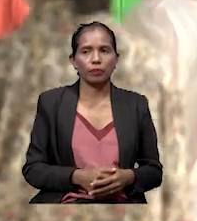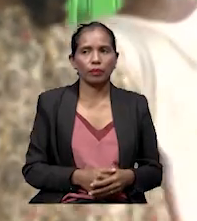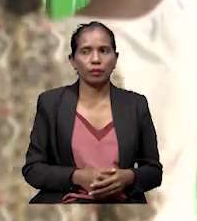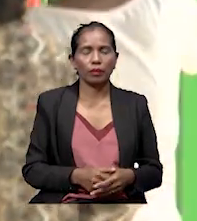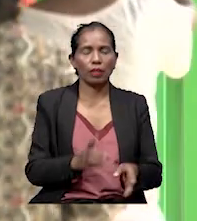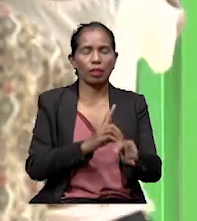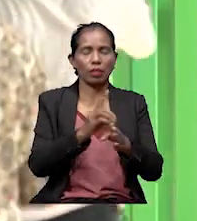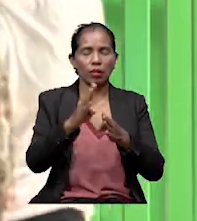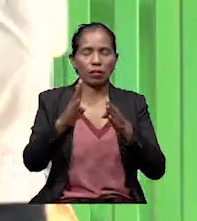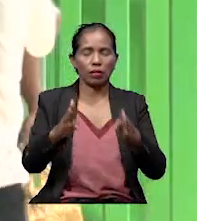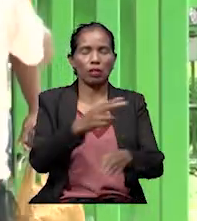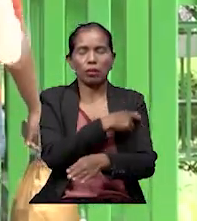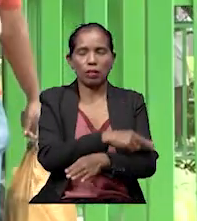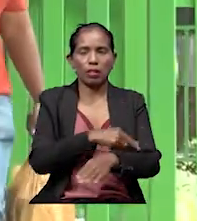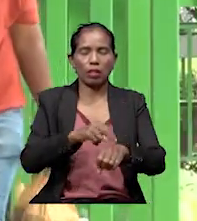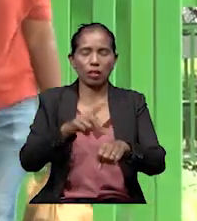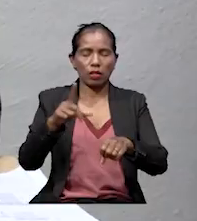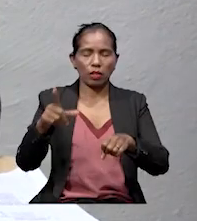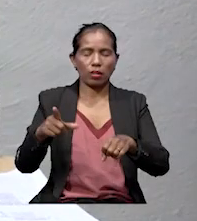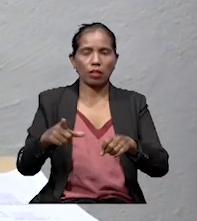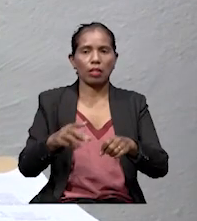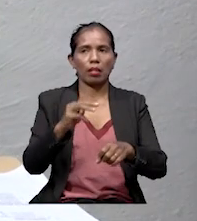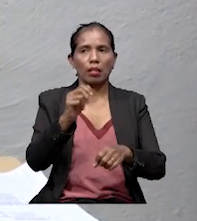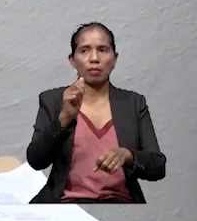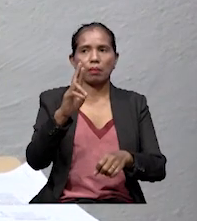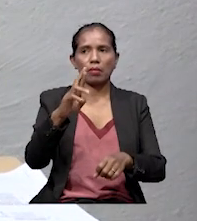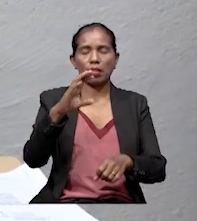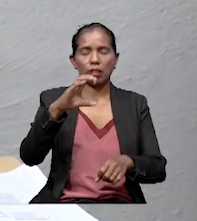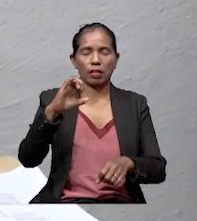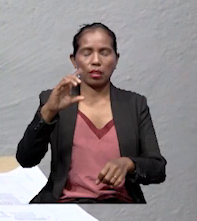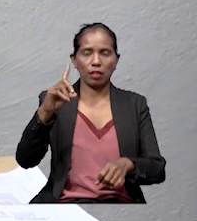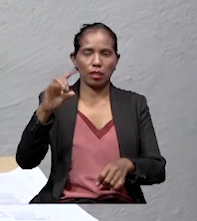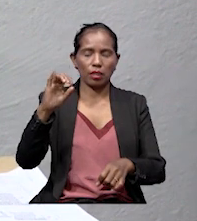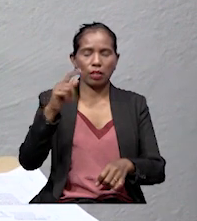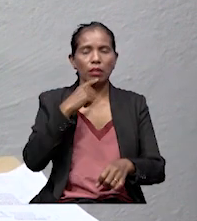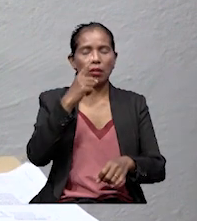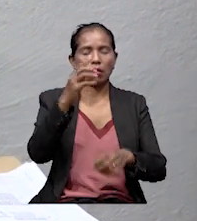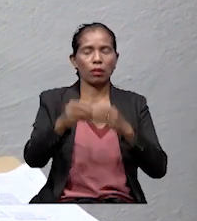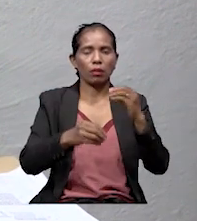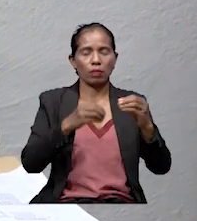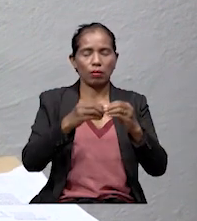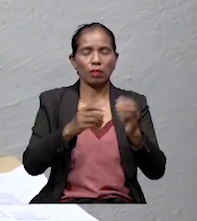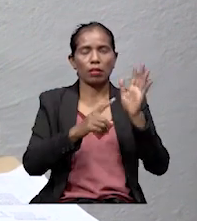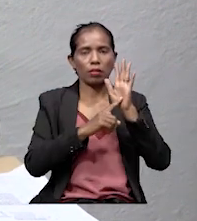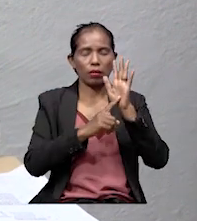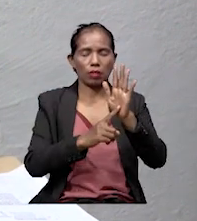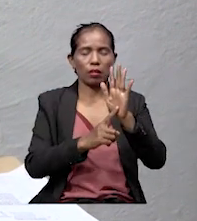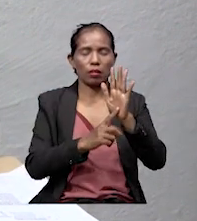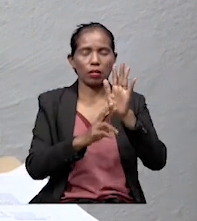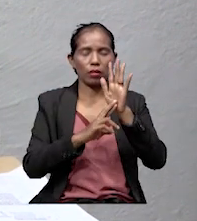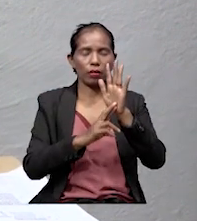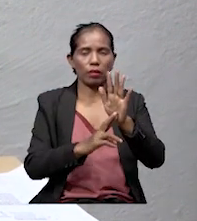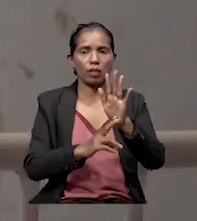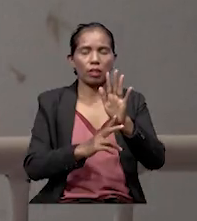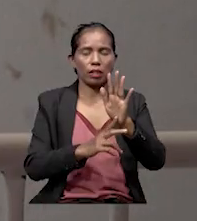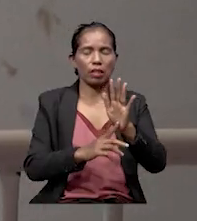Diretor Clínica Hospital Nacional Guido Valadares, Marcelino Correia, atou declaração em relação à publicação no viral e à rede